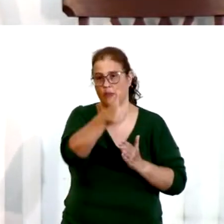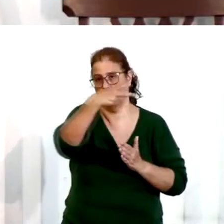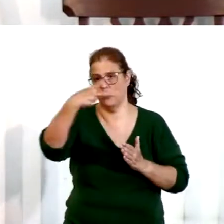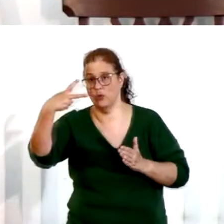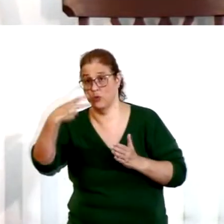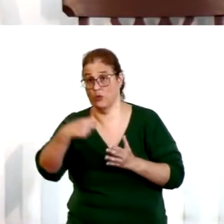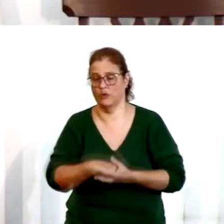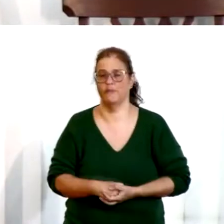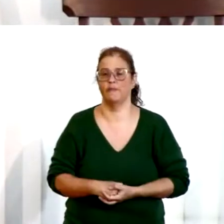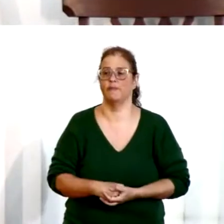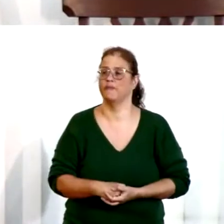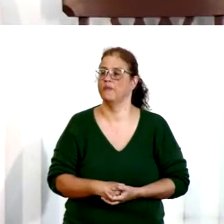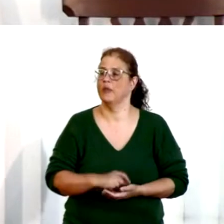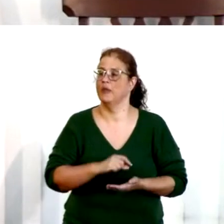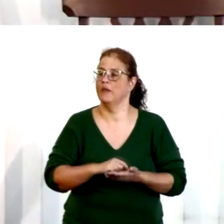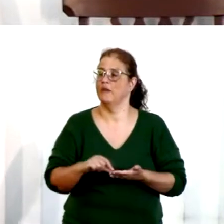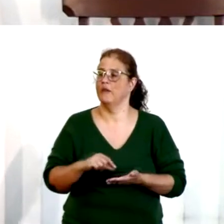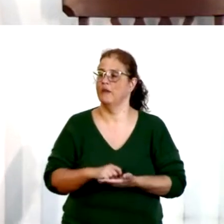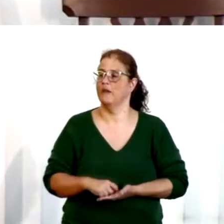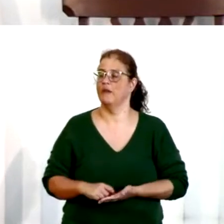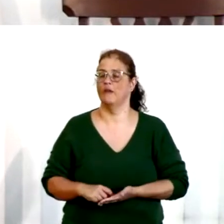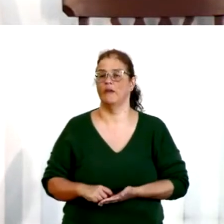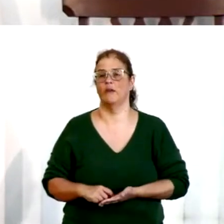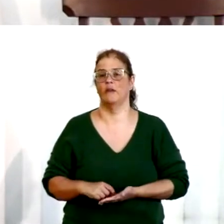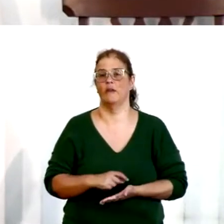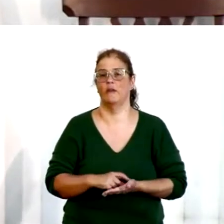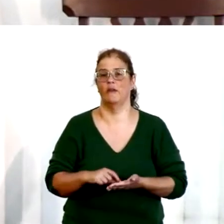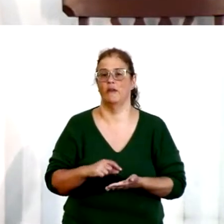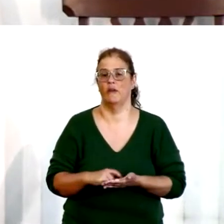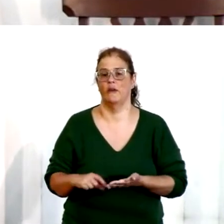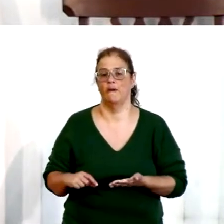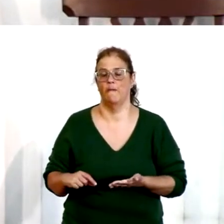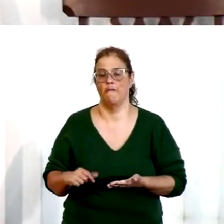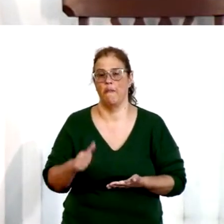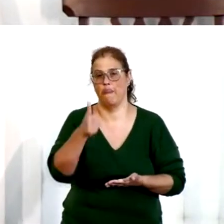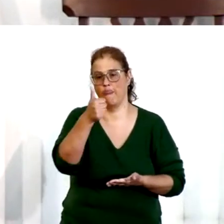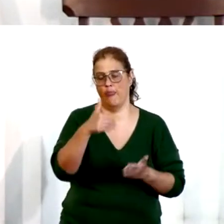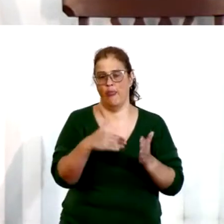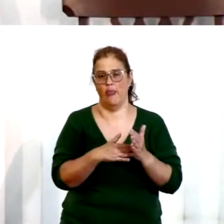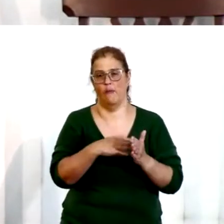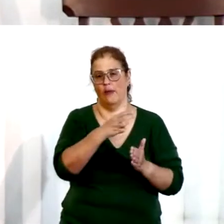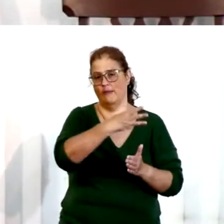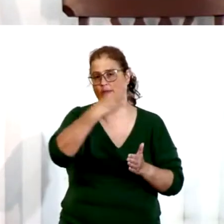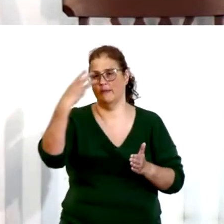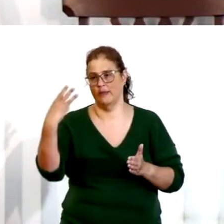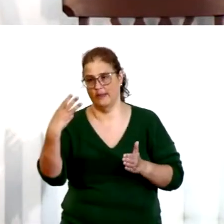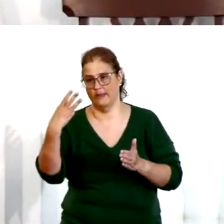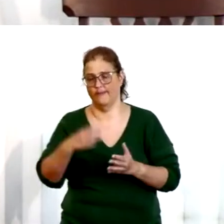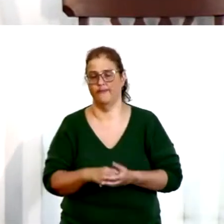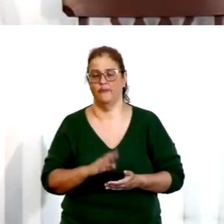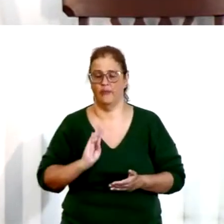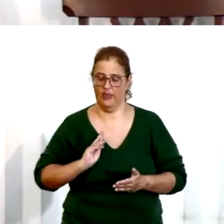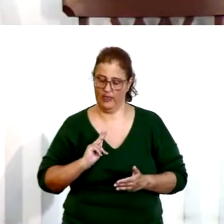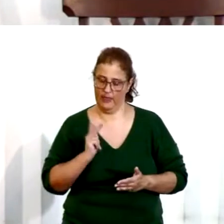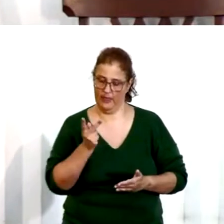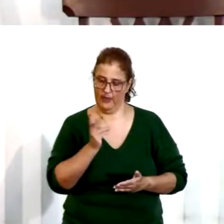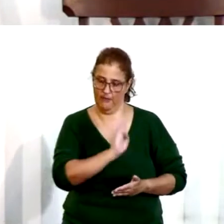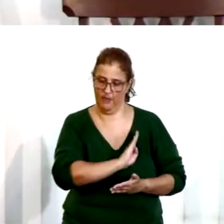em Hebreus capítulo 12, os versículos 1 a 3. Hebreus capítulo